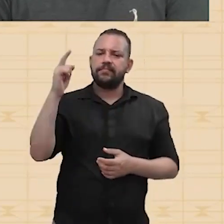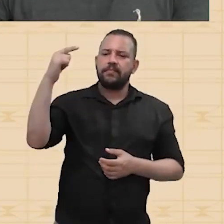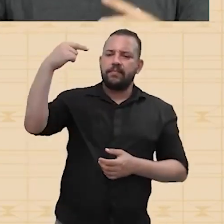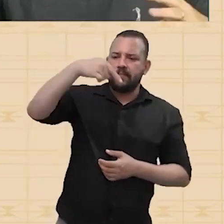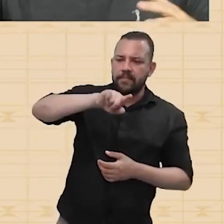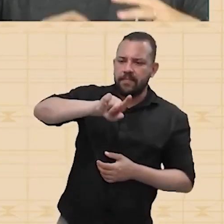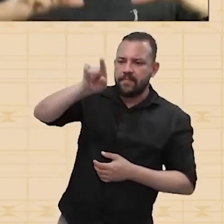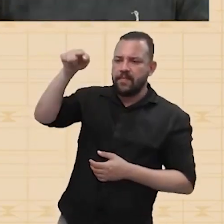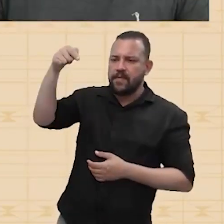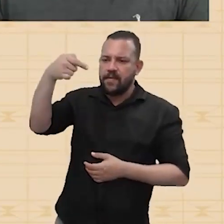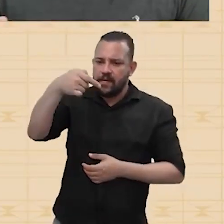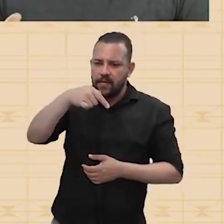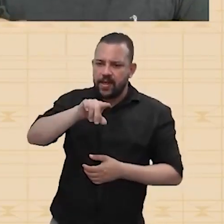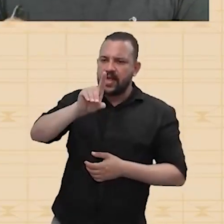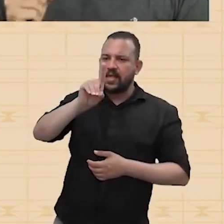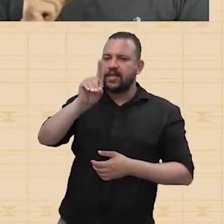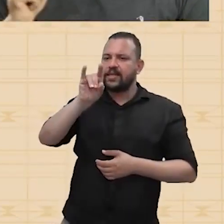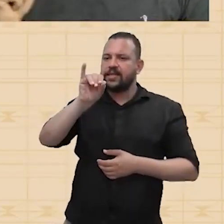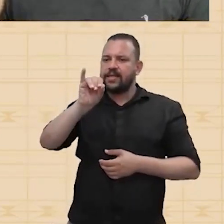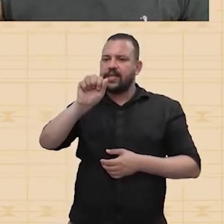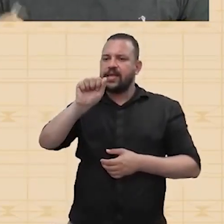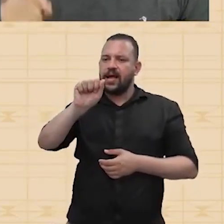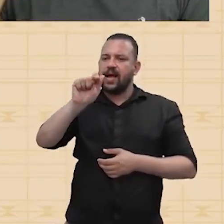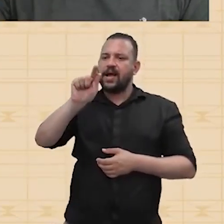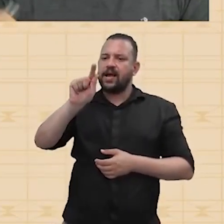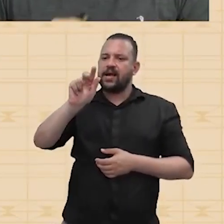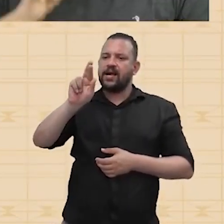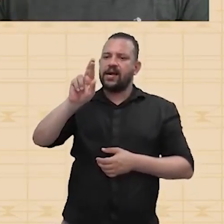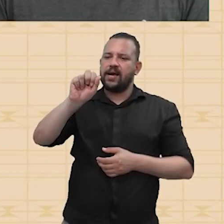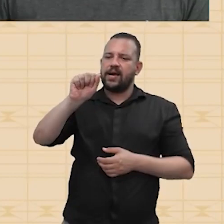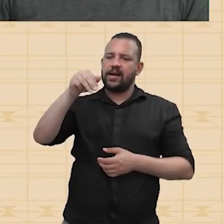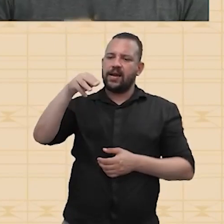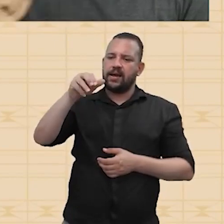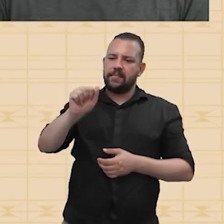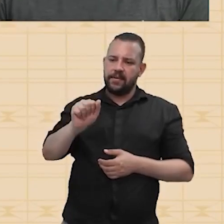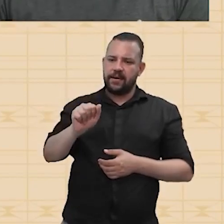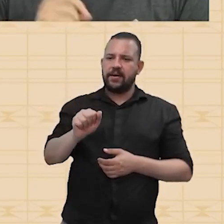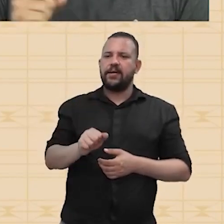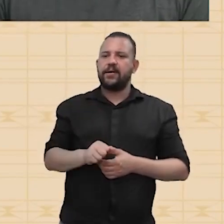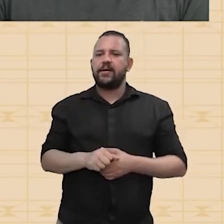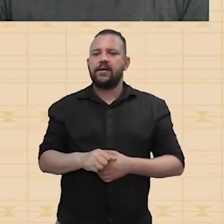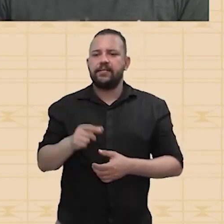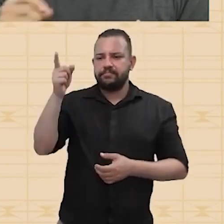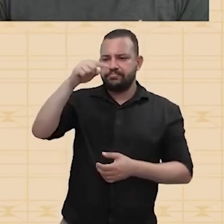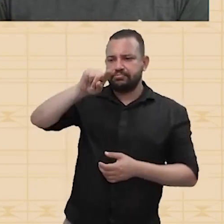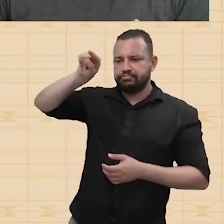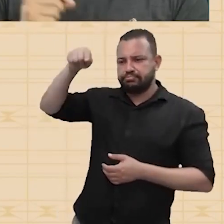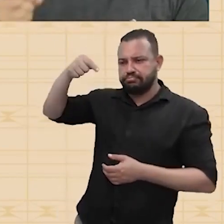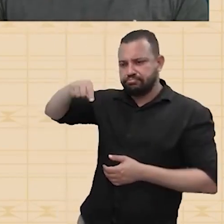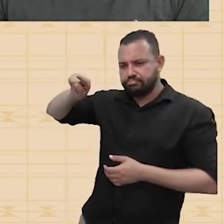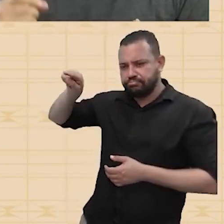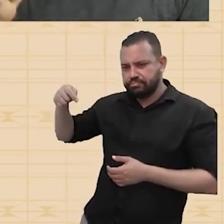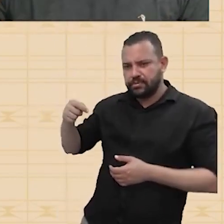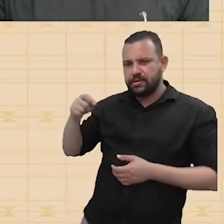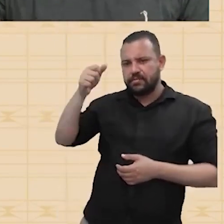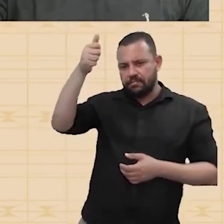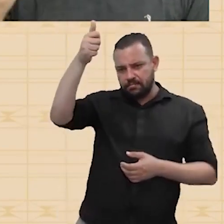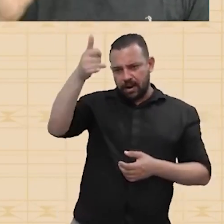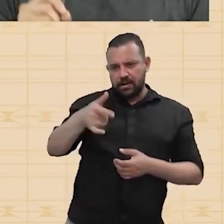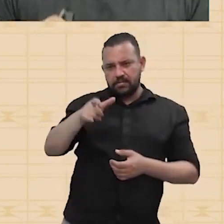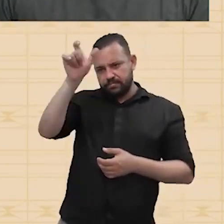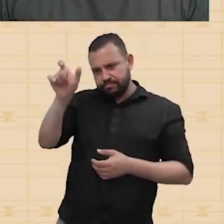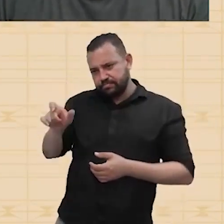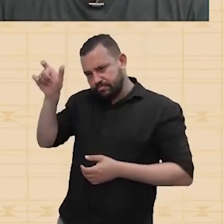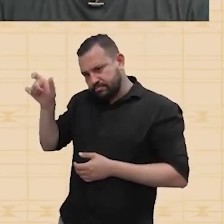que você já aprendeu aí na sua escola a fazer a distribuição eletrônica, 1S2, 2S2, 2P6, 3S2, 3P6, 4S2 e